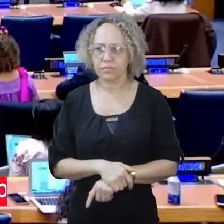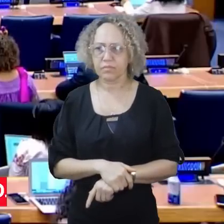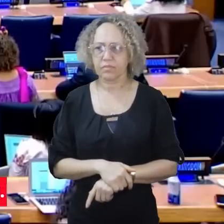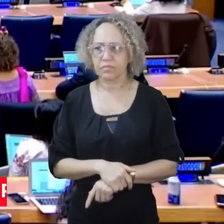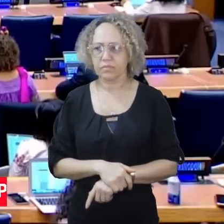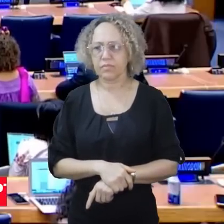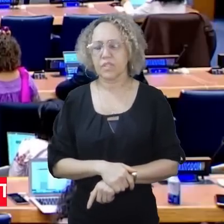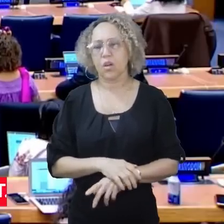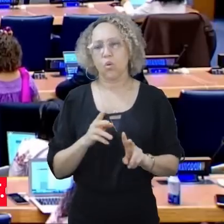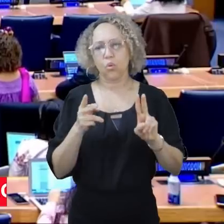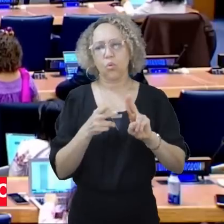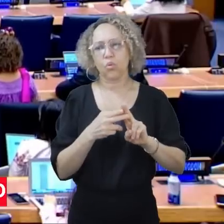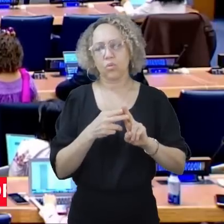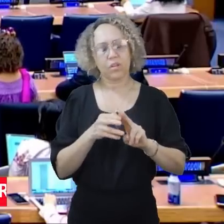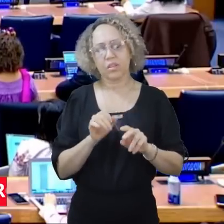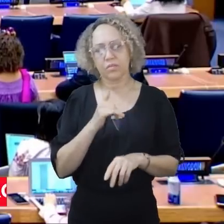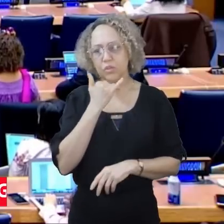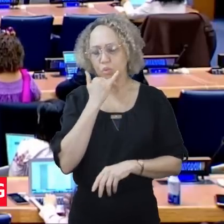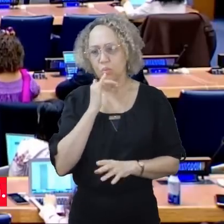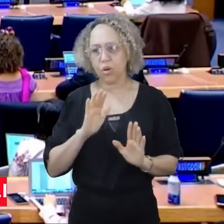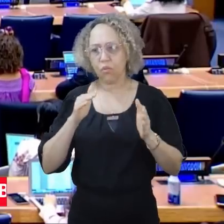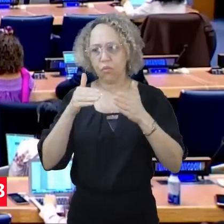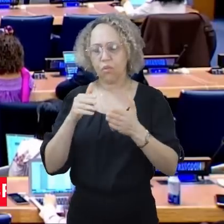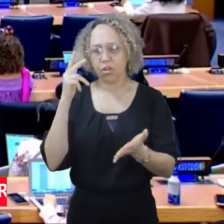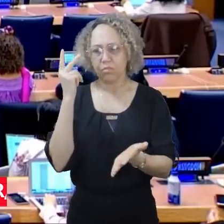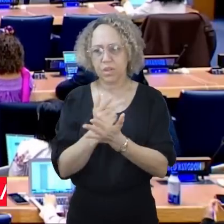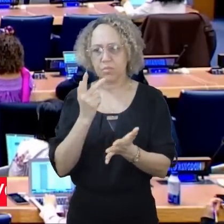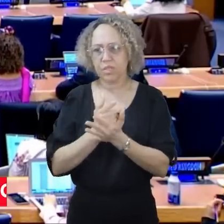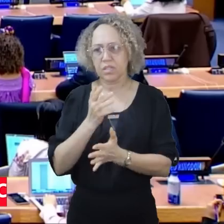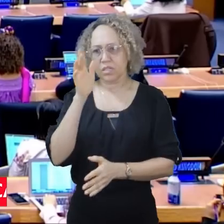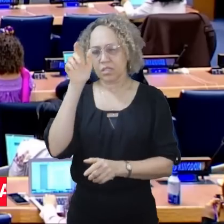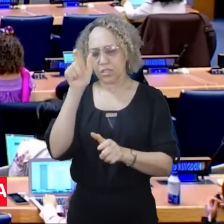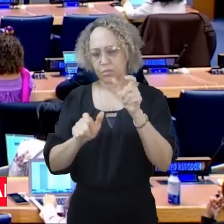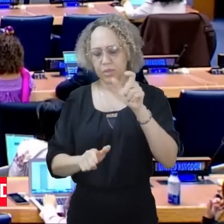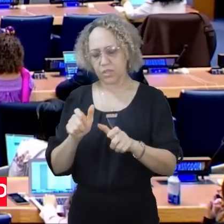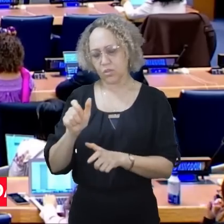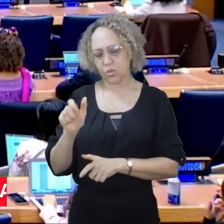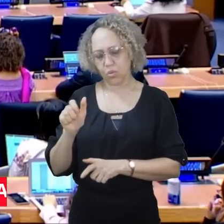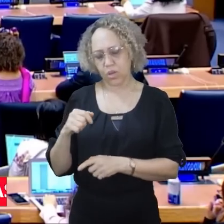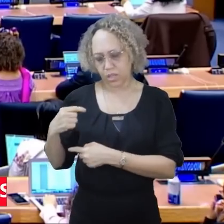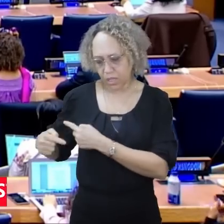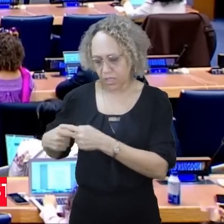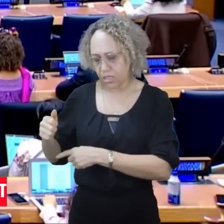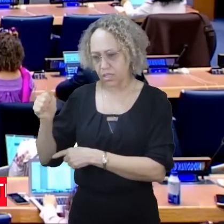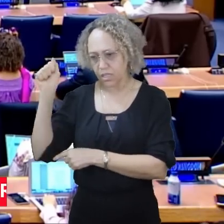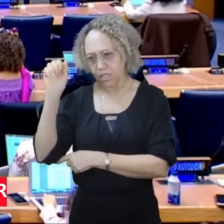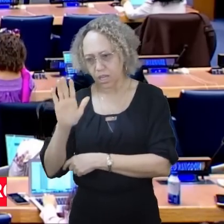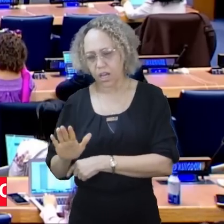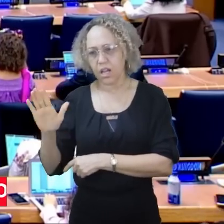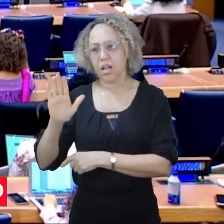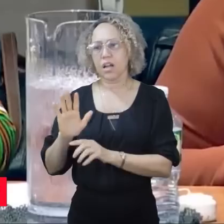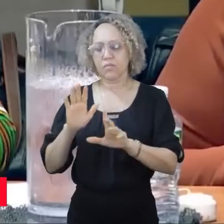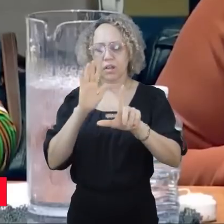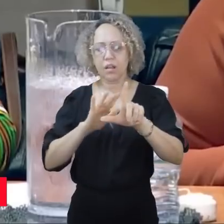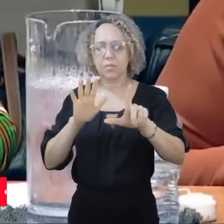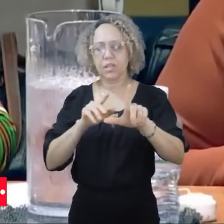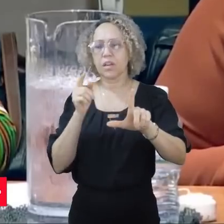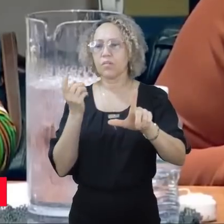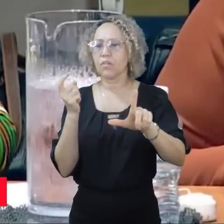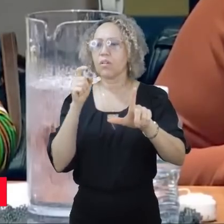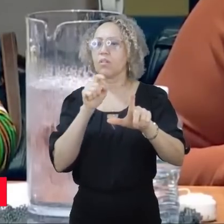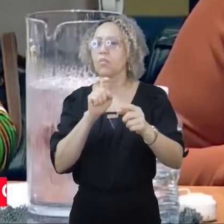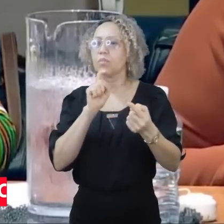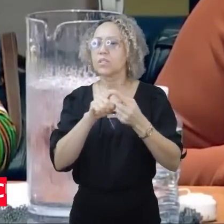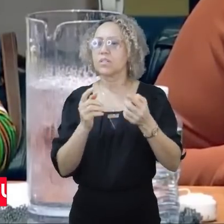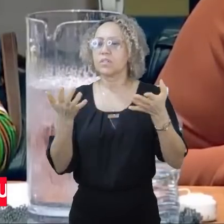Criado em 2021, o Fórum Permanente de Pessoas Afrodescendentes é uma plataforma voltada à inclusão, à